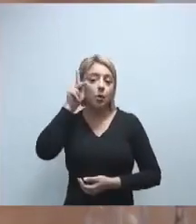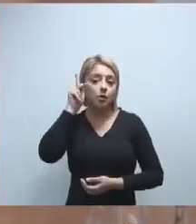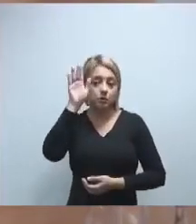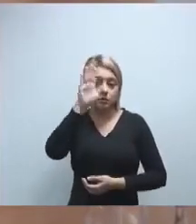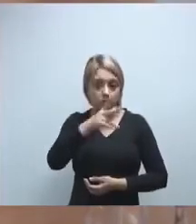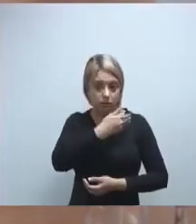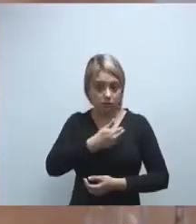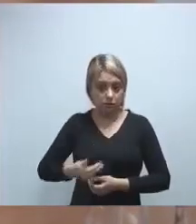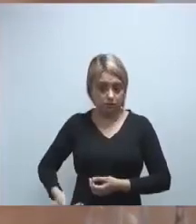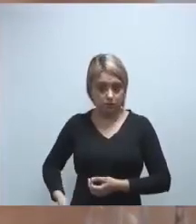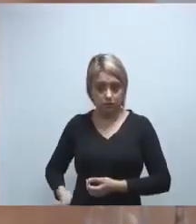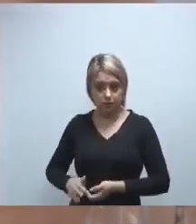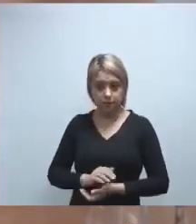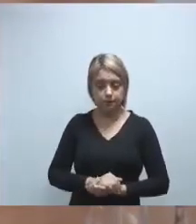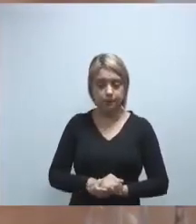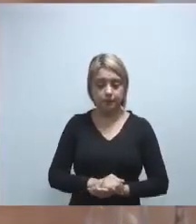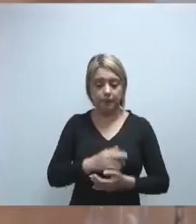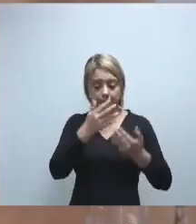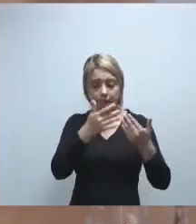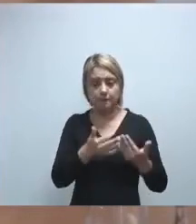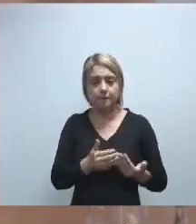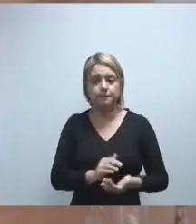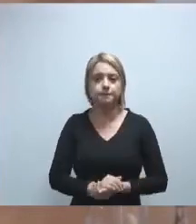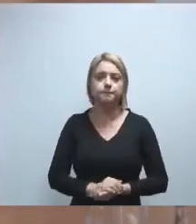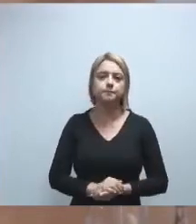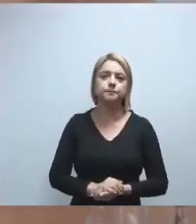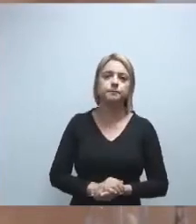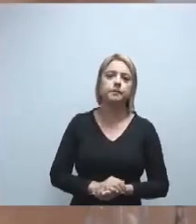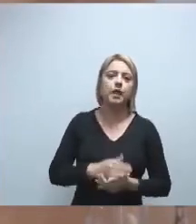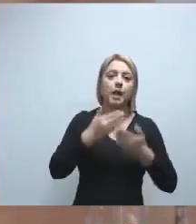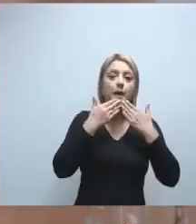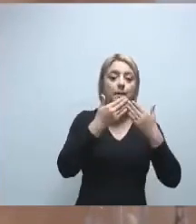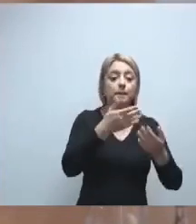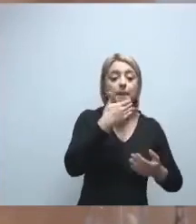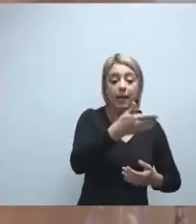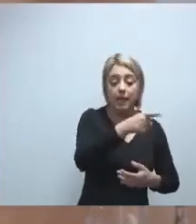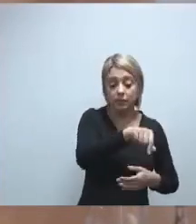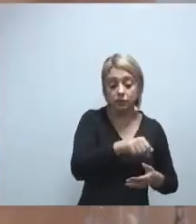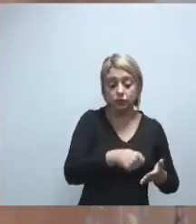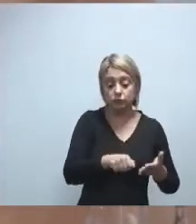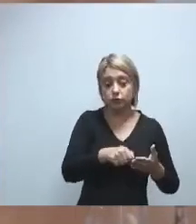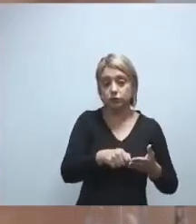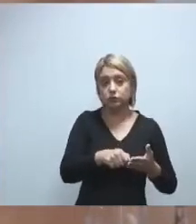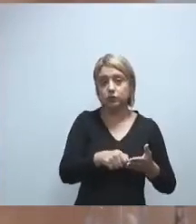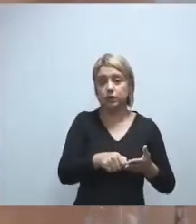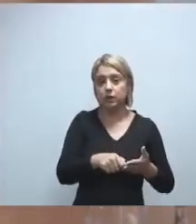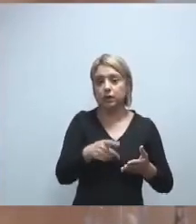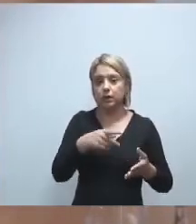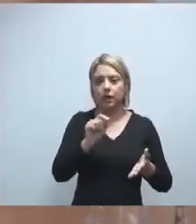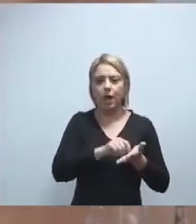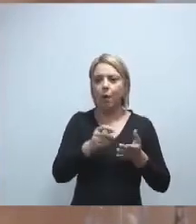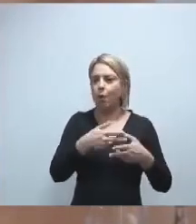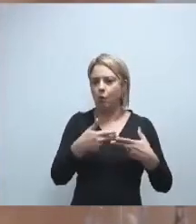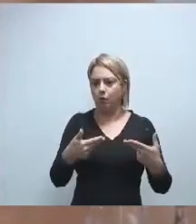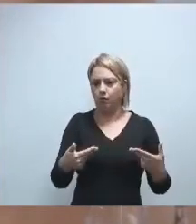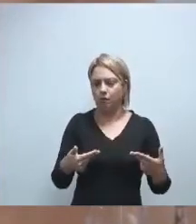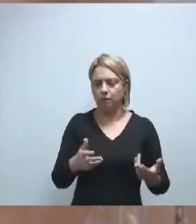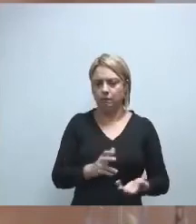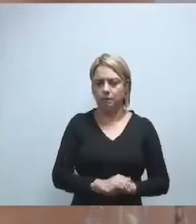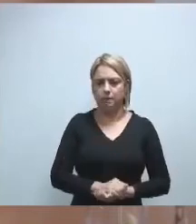da república diz assim requisito enquetes lingerie crédito pra tal fato